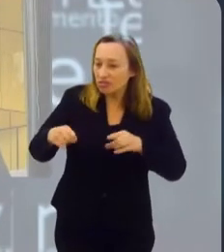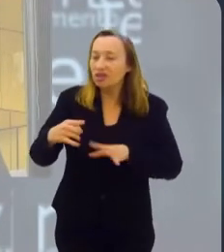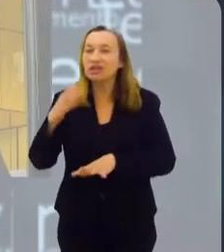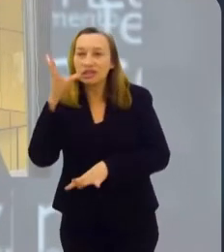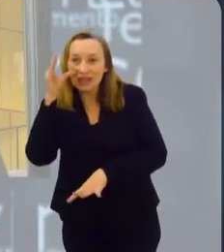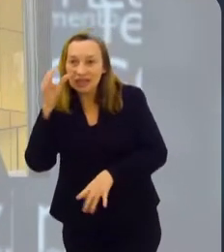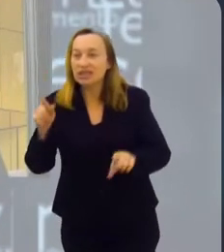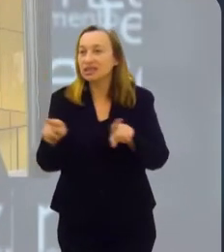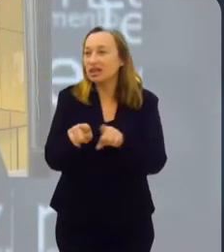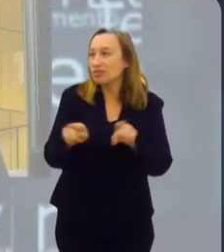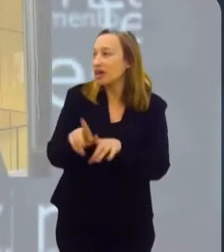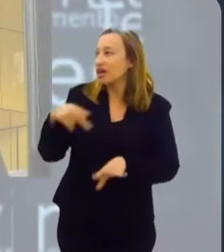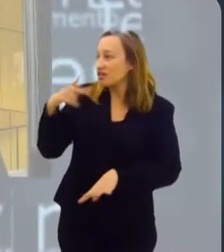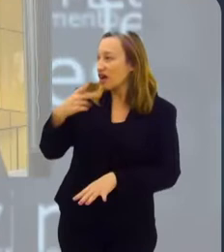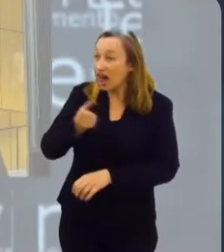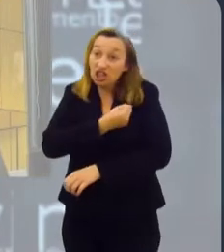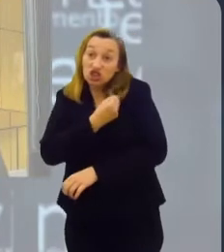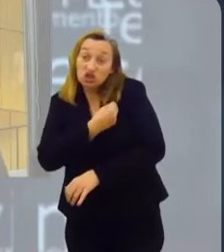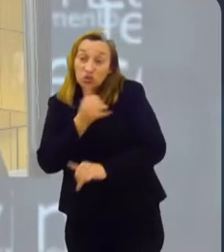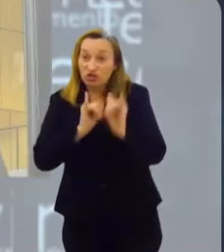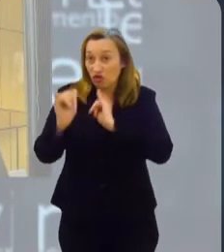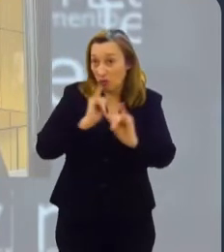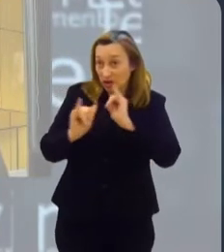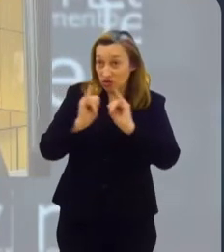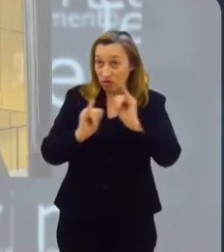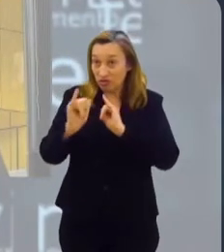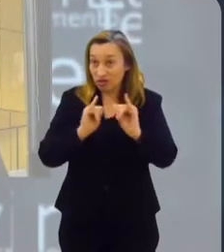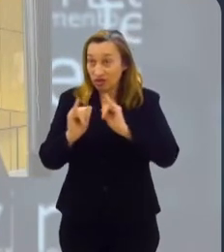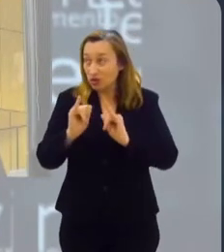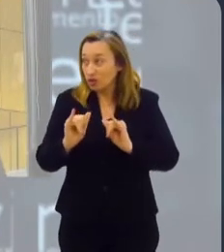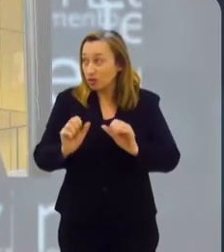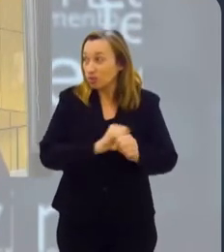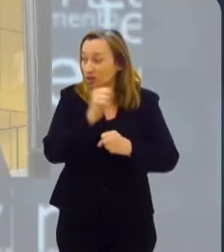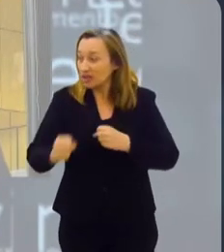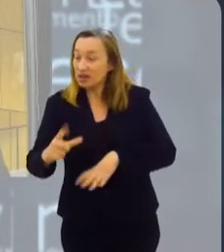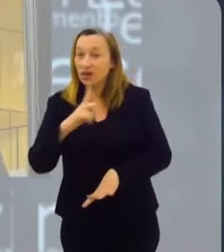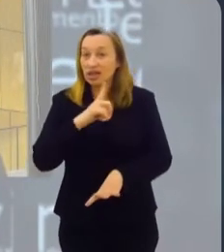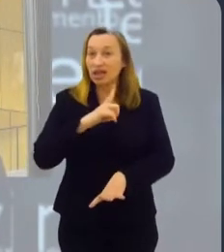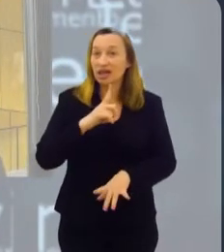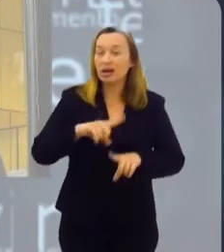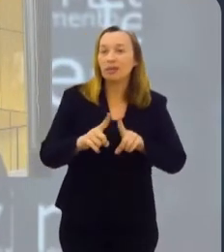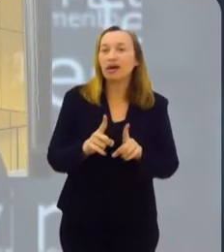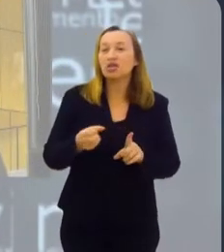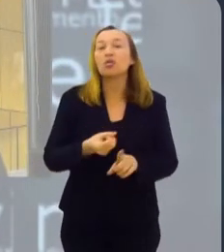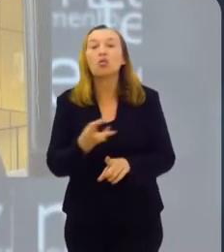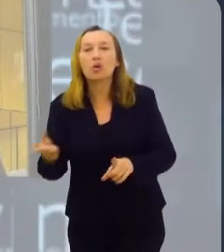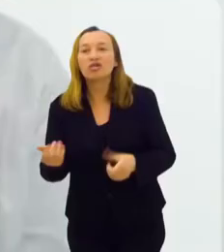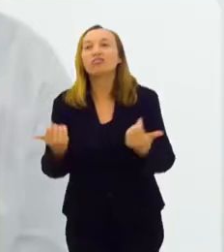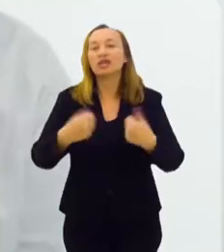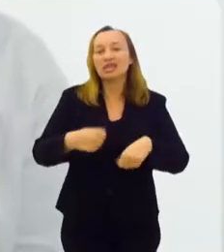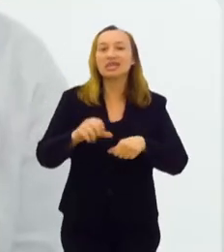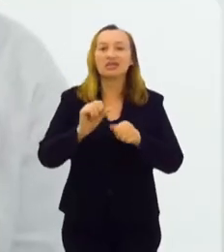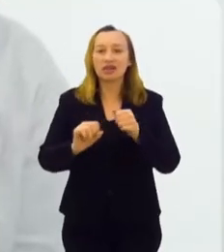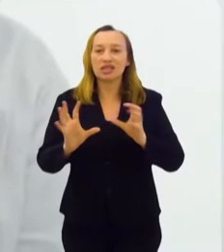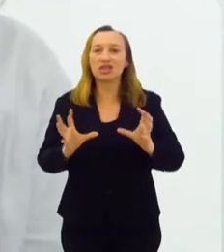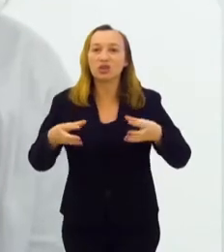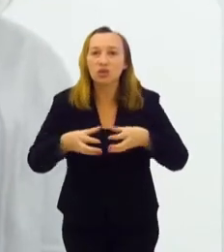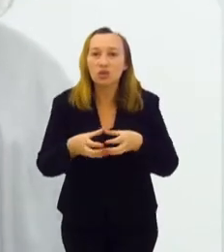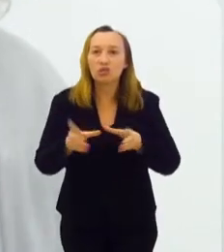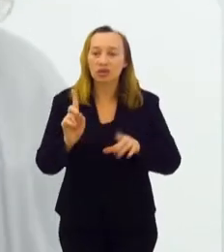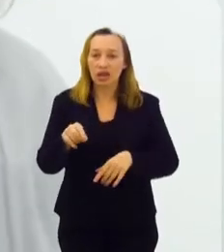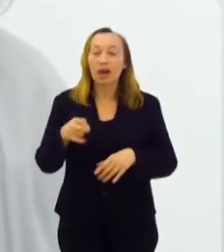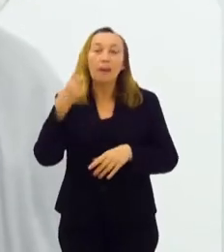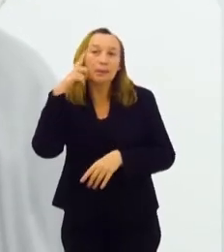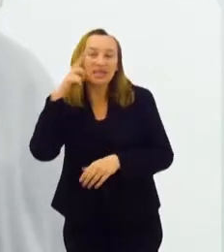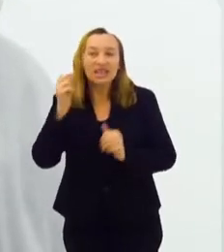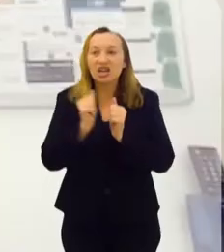uma provocação interessante também da gente falar de números, de dados, do potencial que a gente tem, mas o quanto que a gente precisa fazer